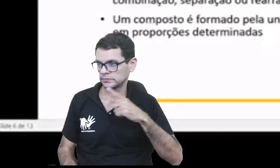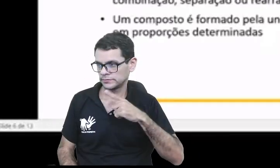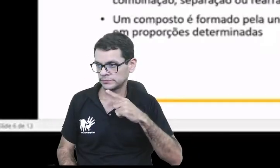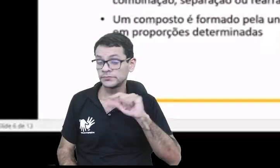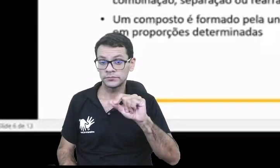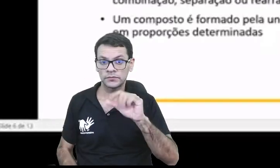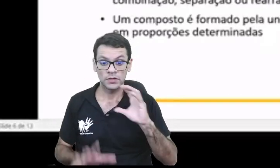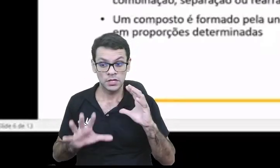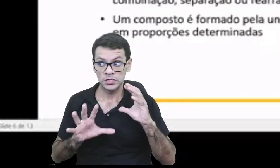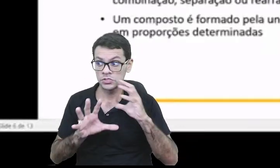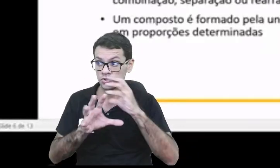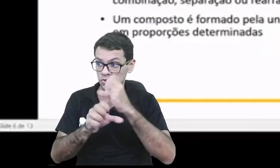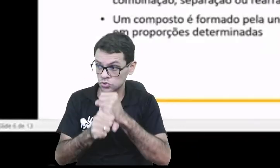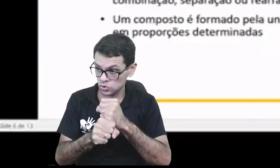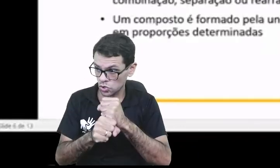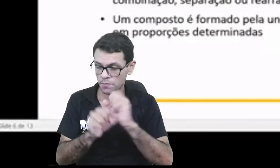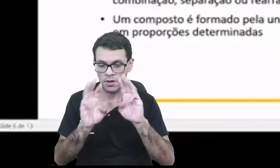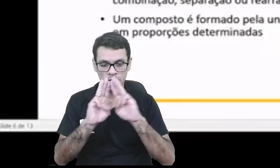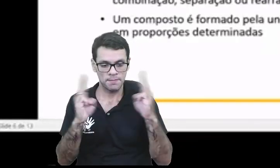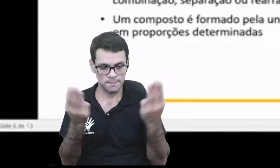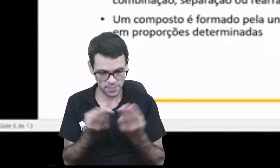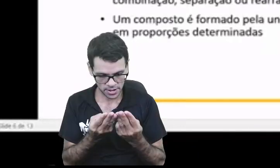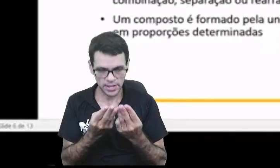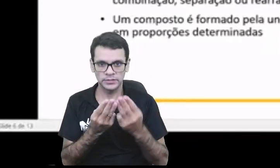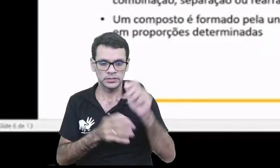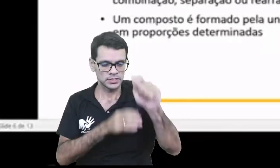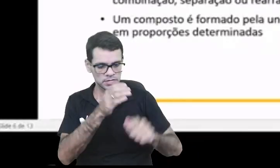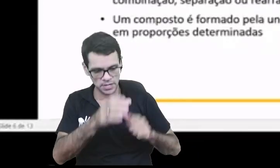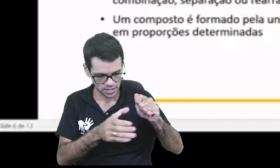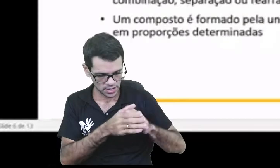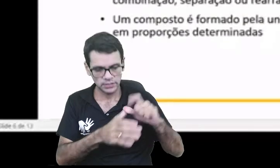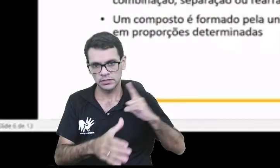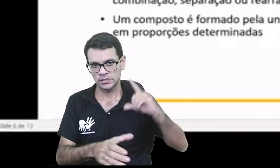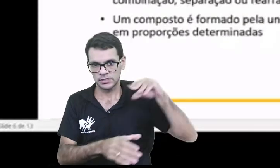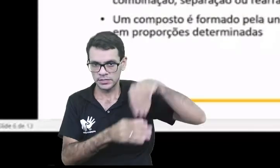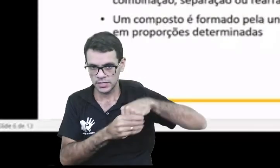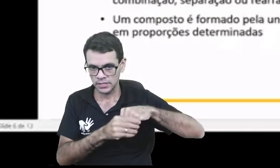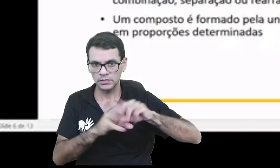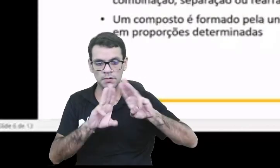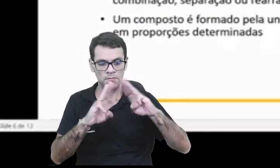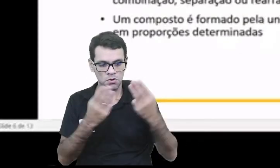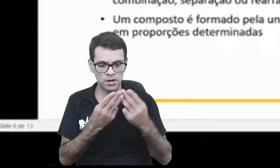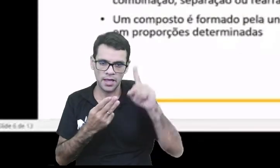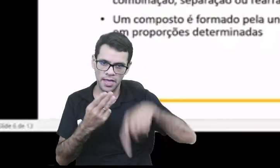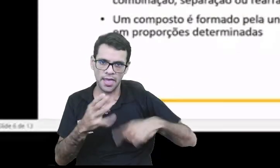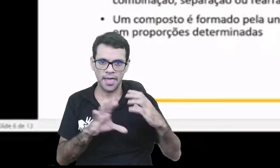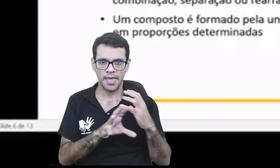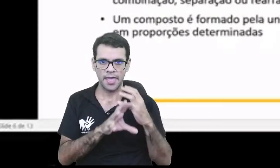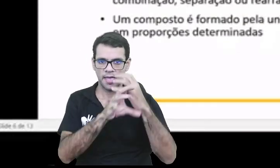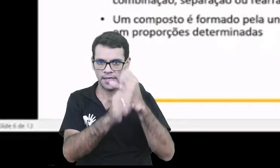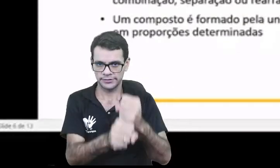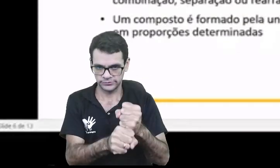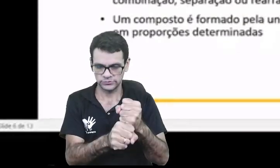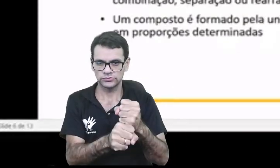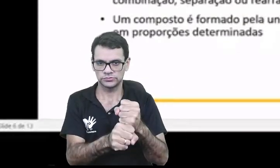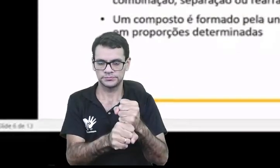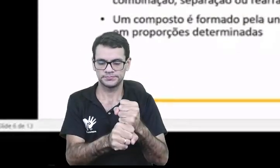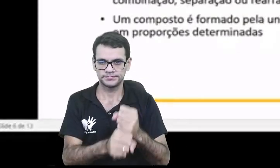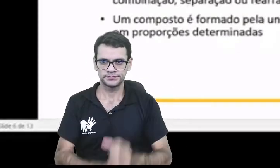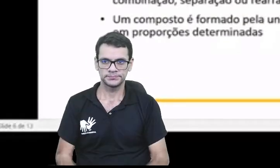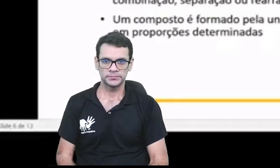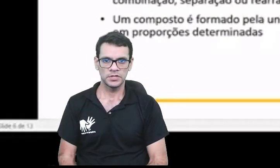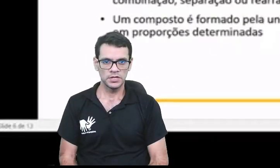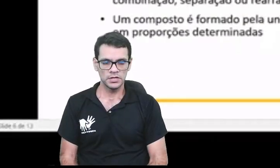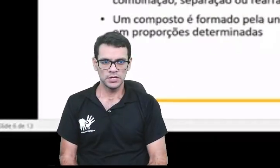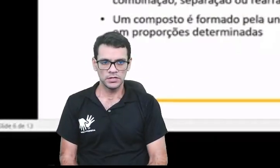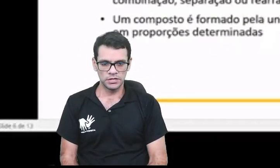a soma das massas dos átomos que compõem uma molécula, vai resultar na soma da massa da molécula,